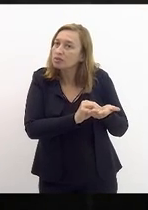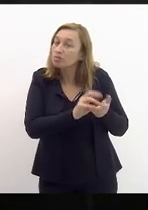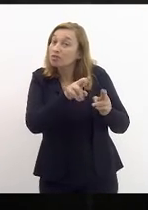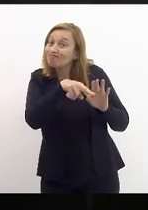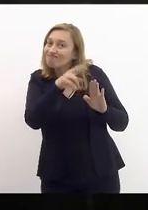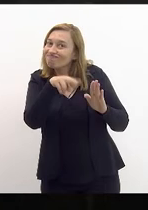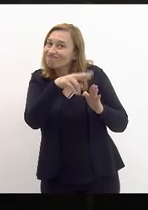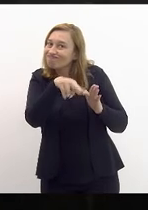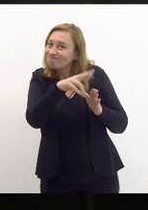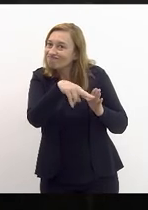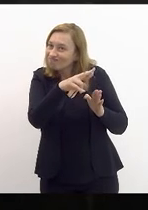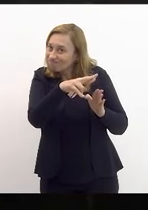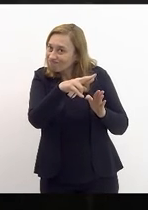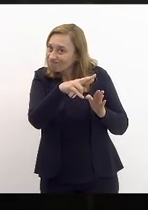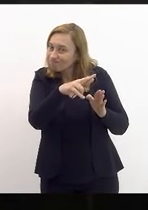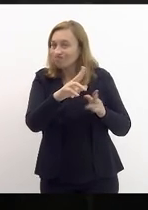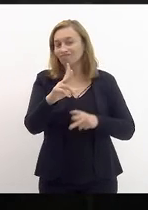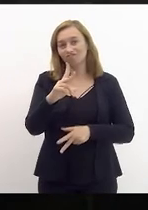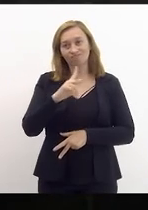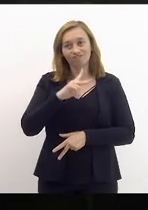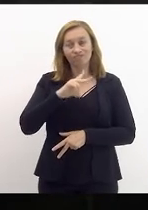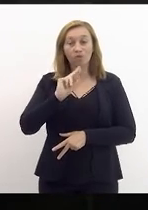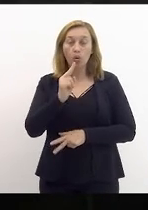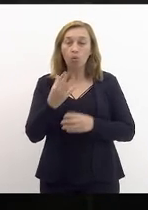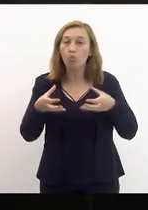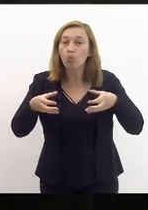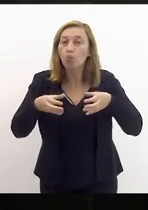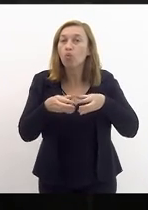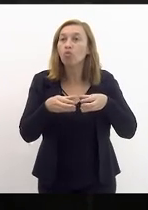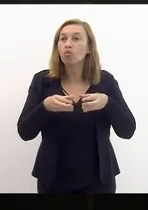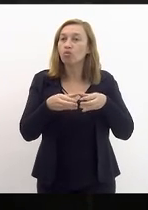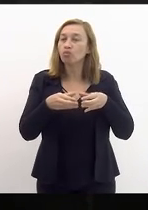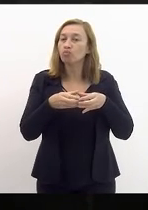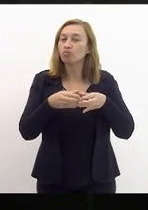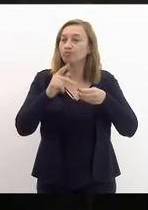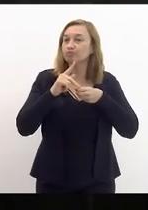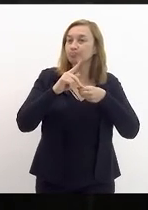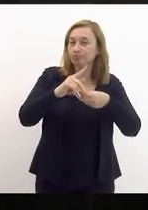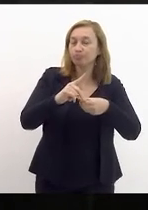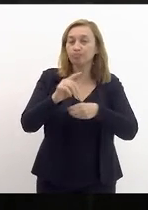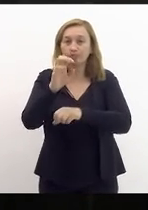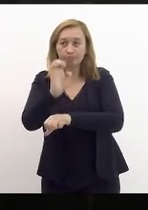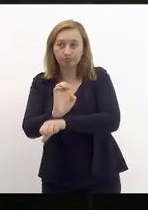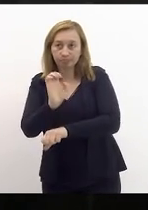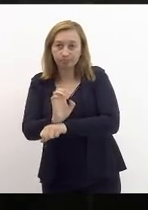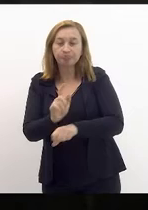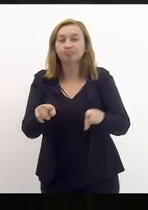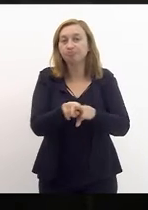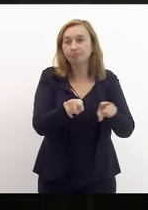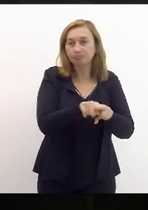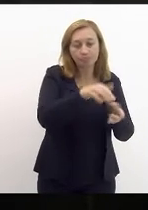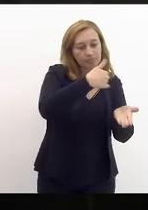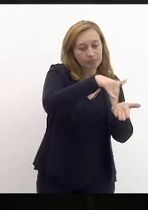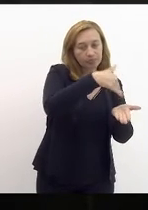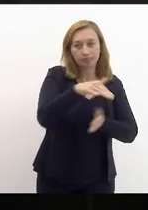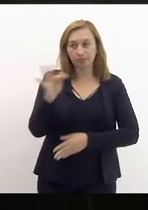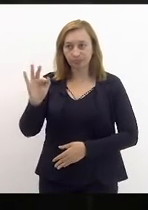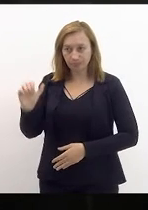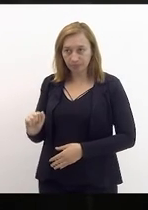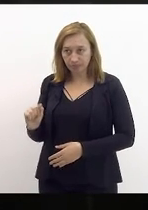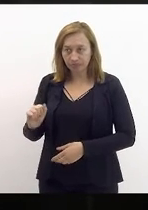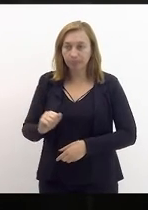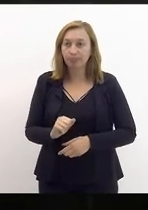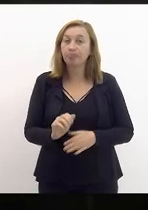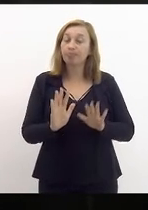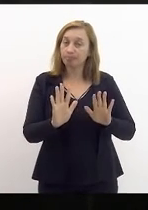resolução individual ou conjunta da procuradoria do estado e da secretaria de fazenda